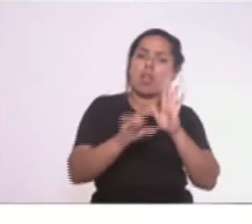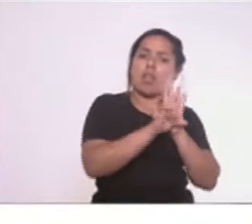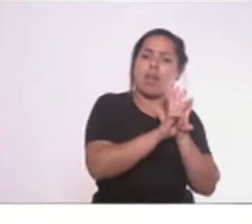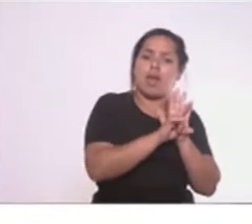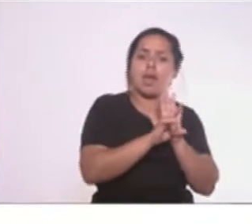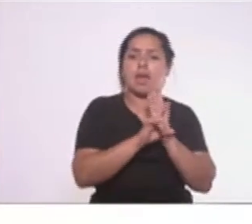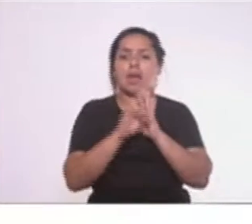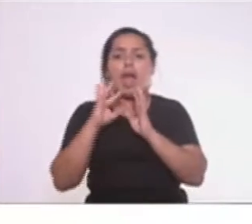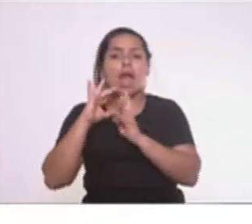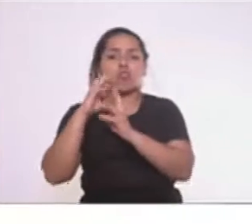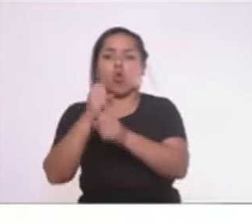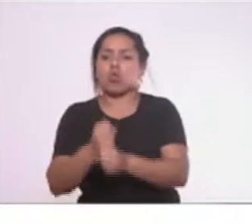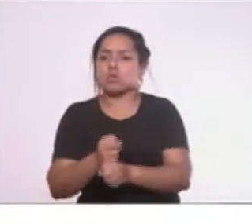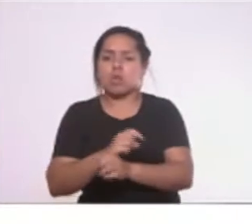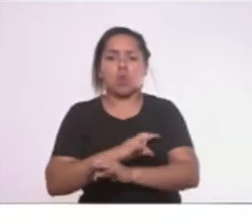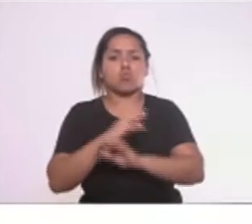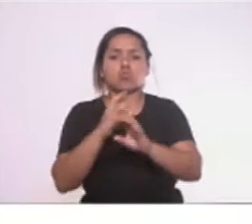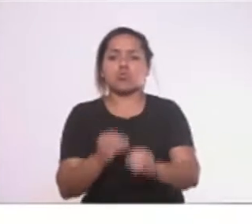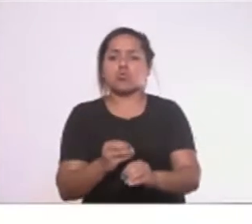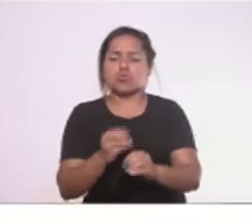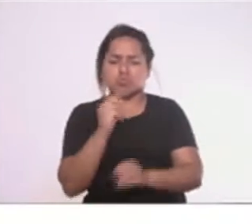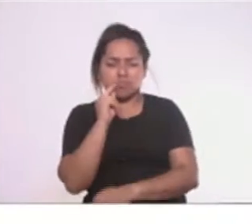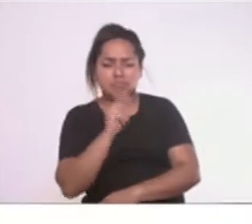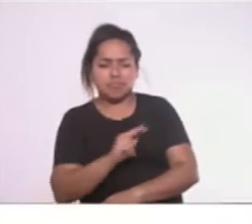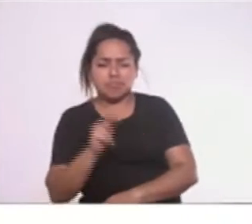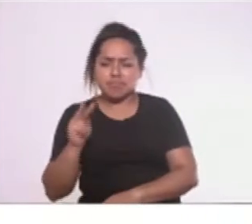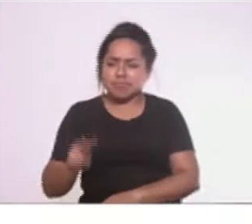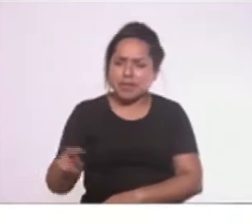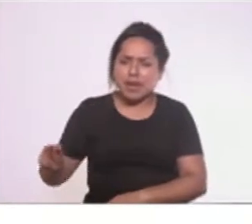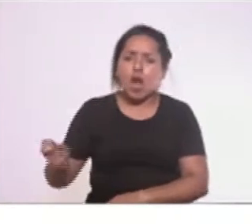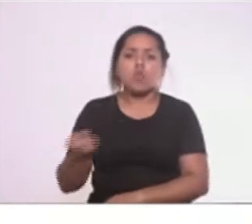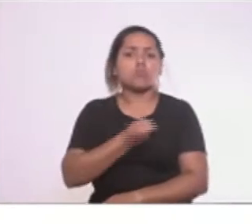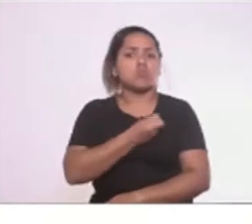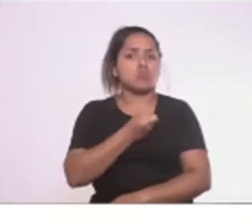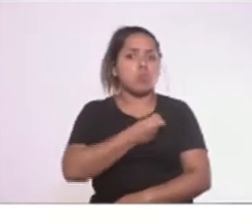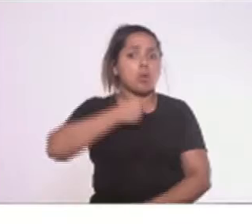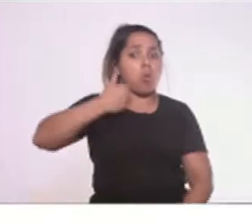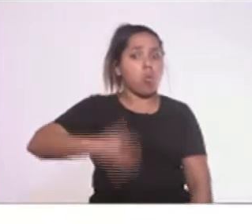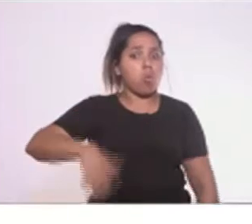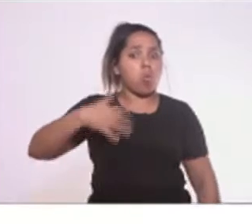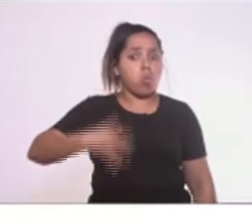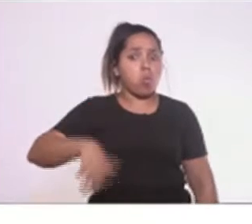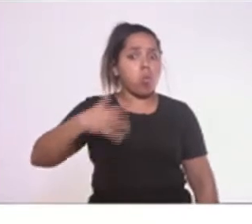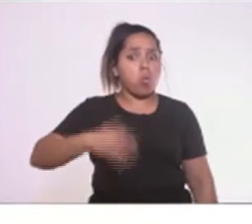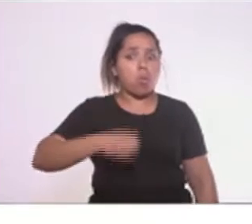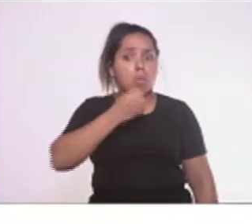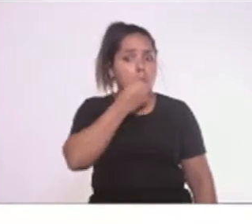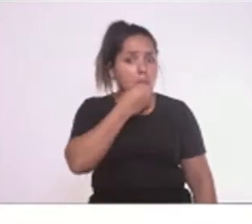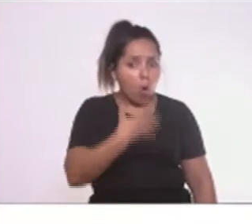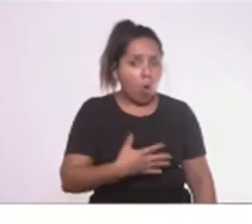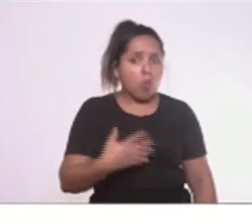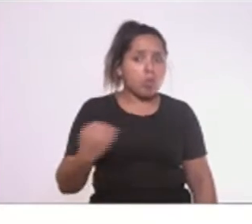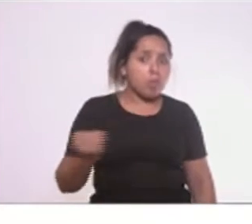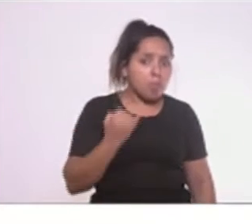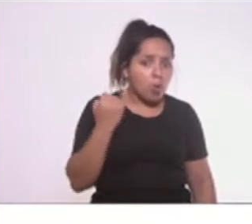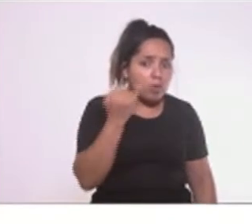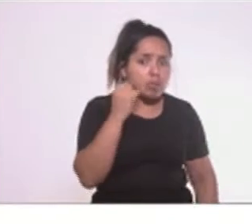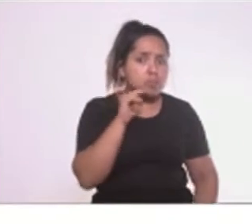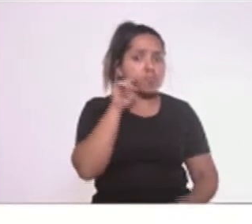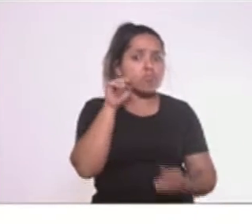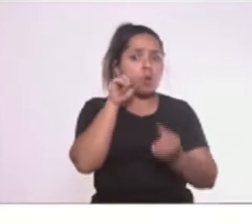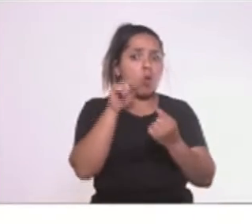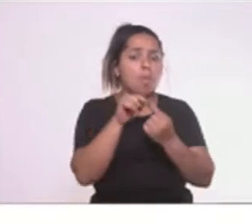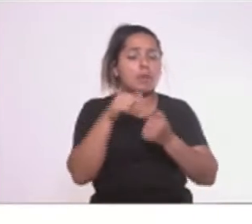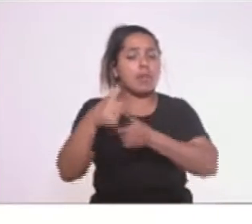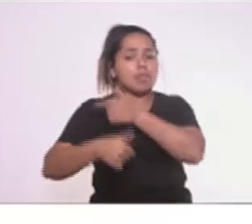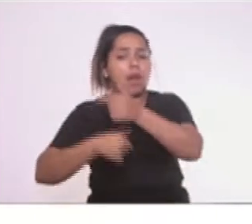de resolução, entre outras formas, realmente é um número muito significativo, muito expressivo e que revela um esforço